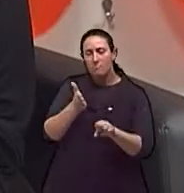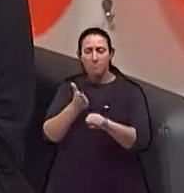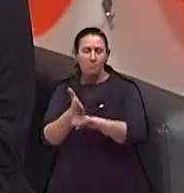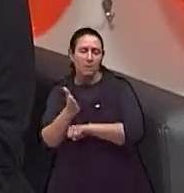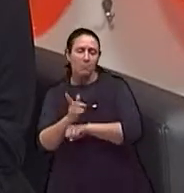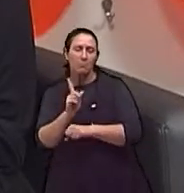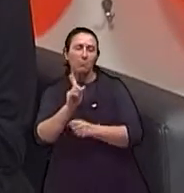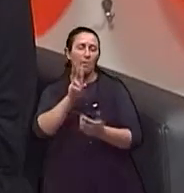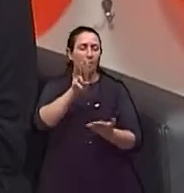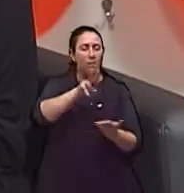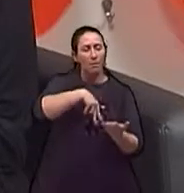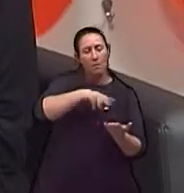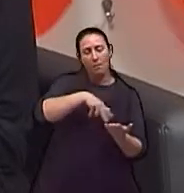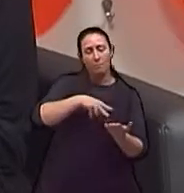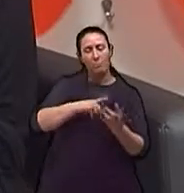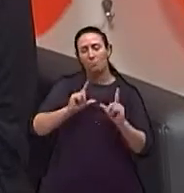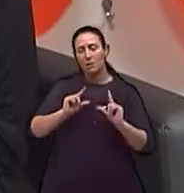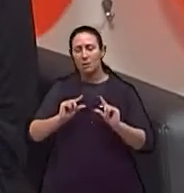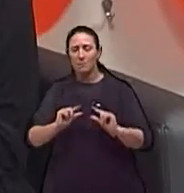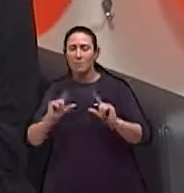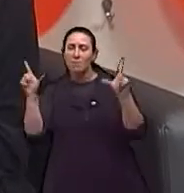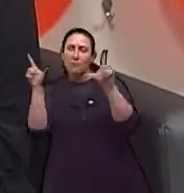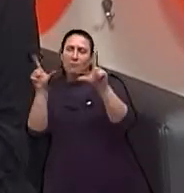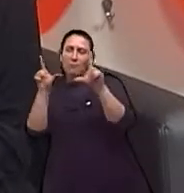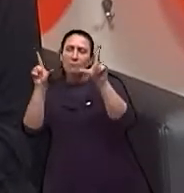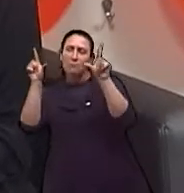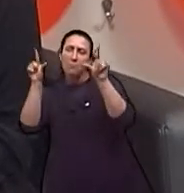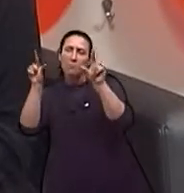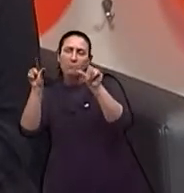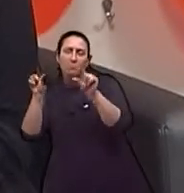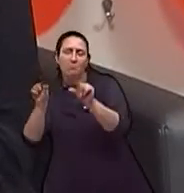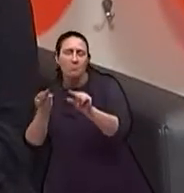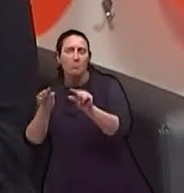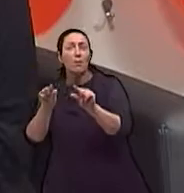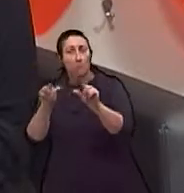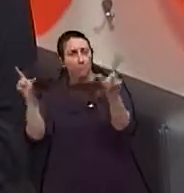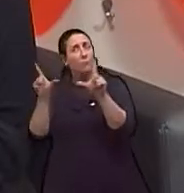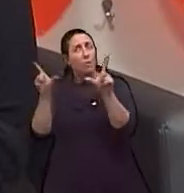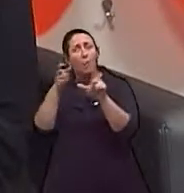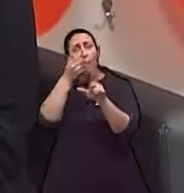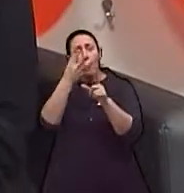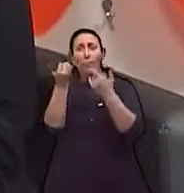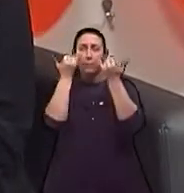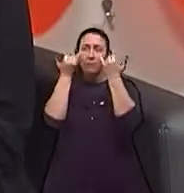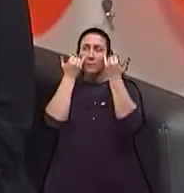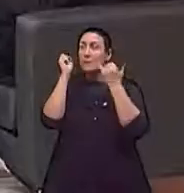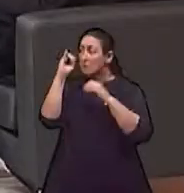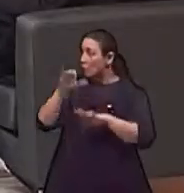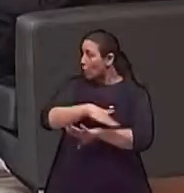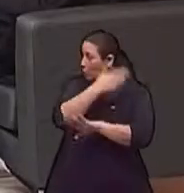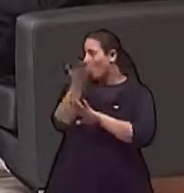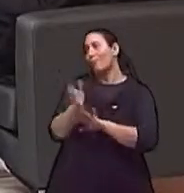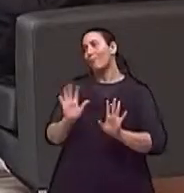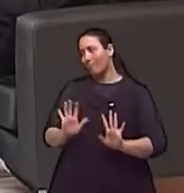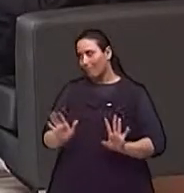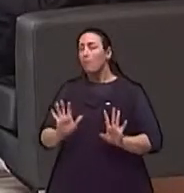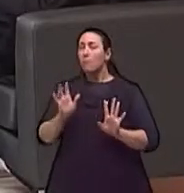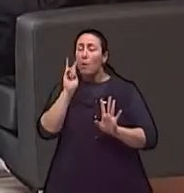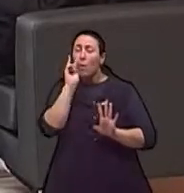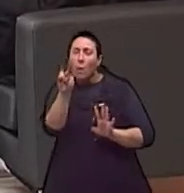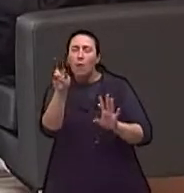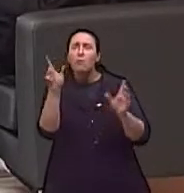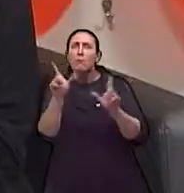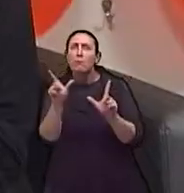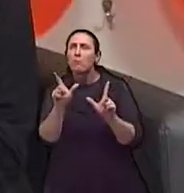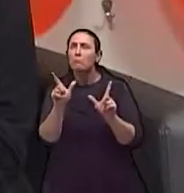menos vem menos televisão que ver televisão sim é bom se não for o dia inteiro né quer